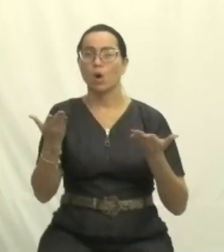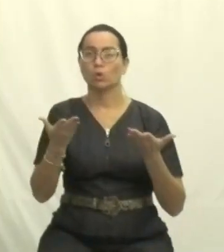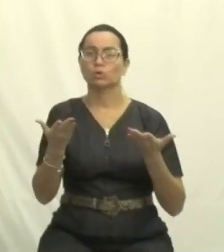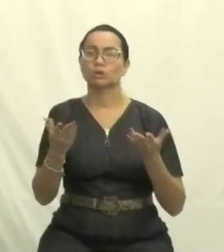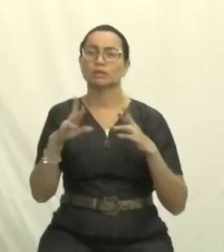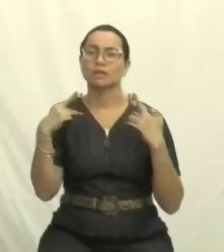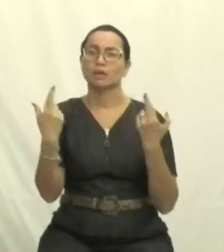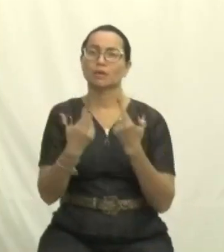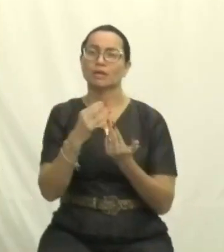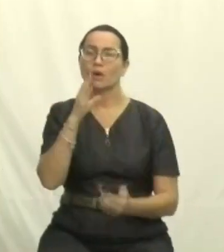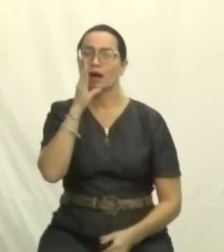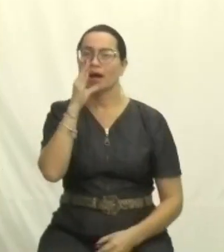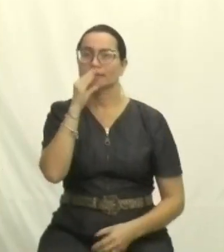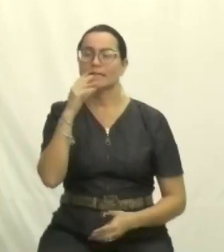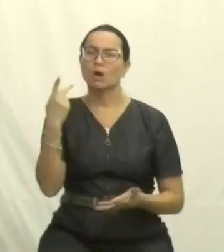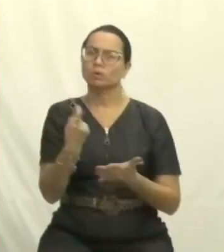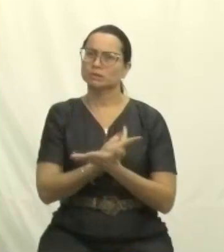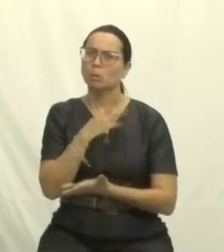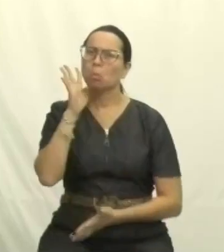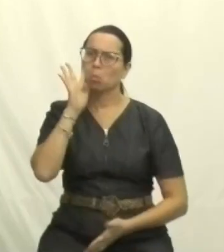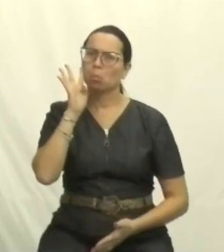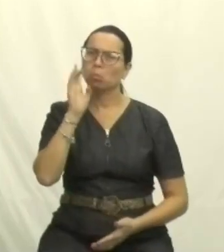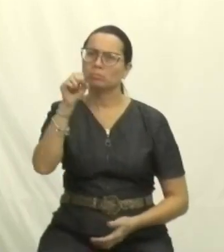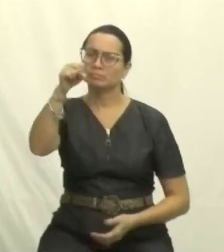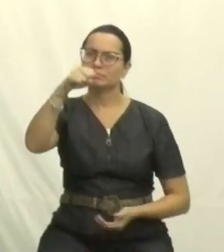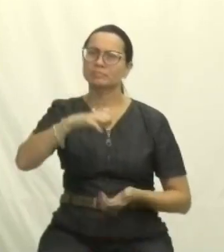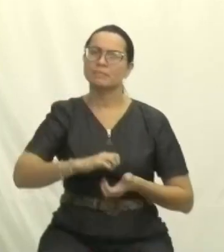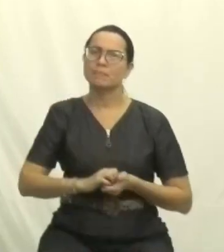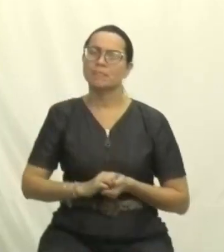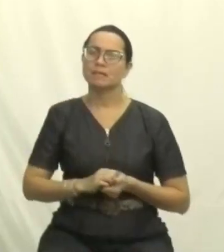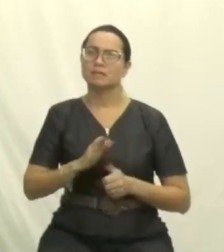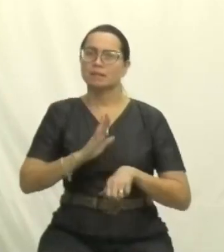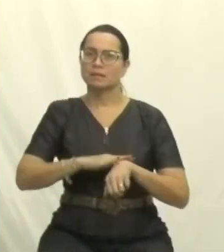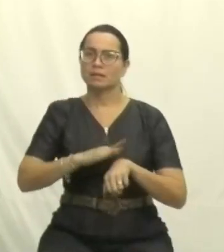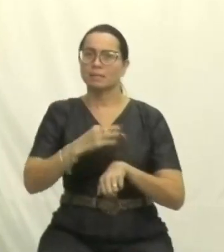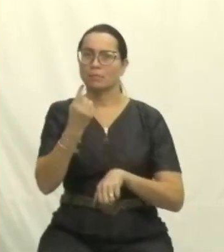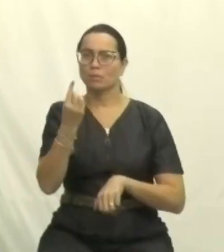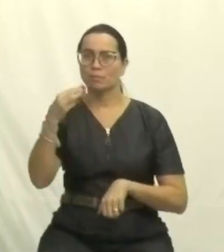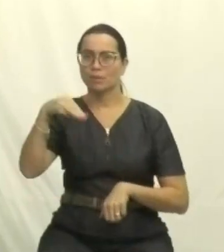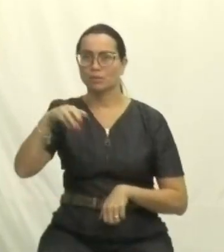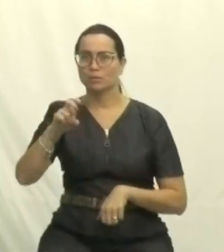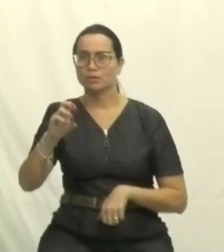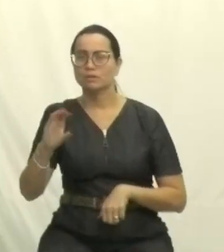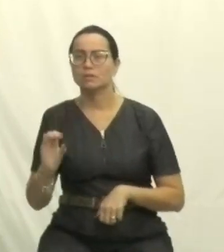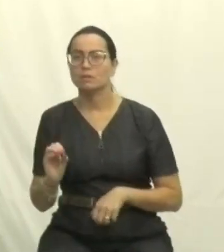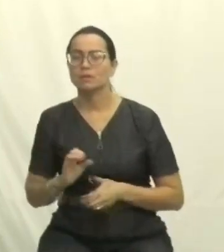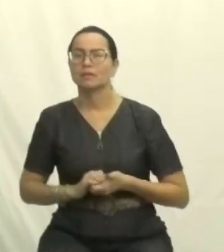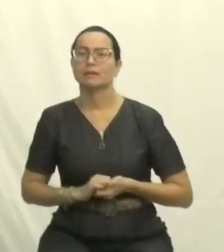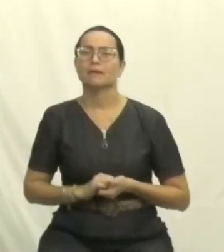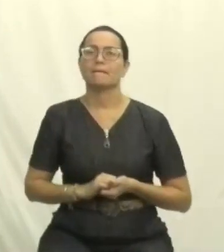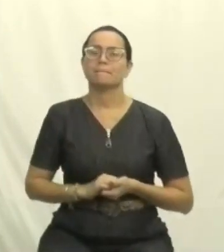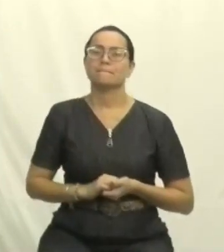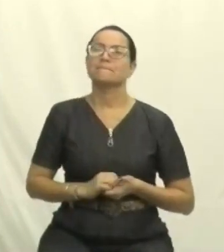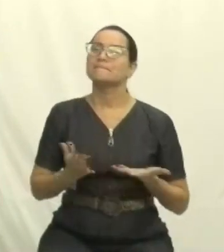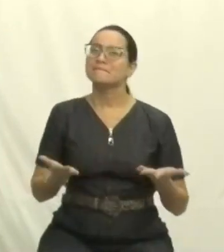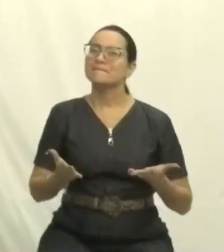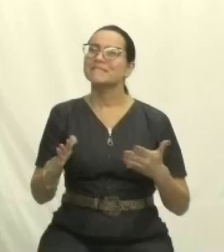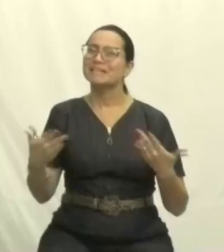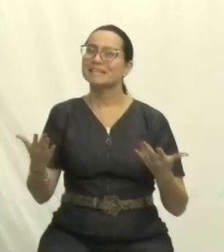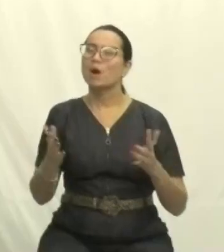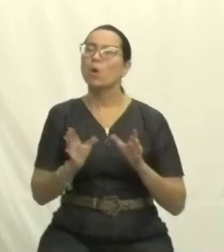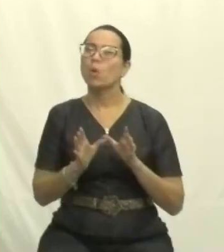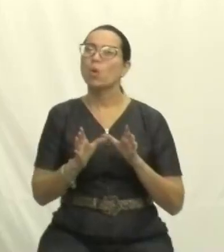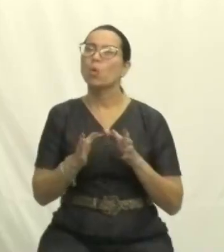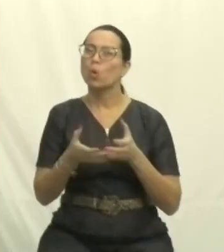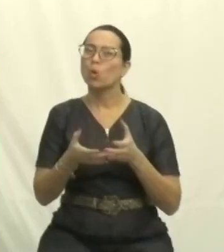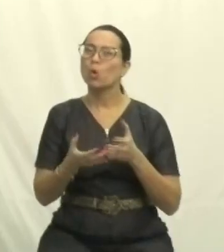nossa reunião da Casan, nesse periodinho que me sobra de 1 minuto e 50, porque graças também ao nosso trabalho da comissão da